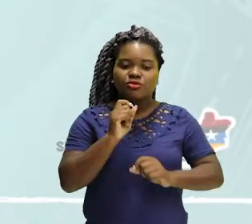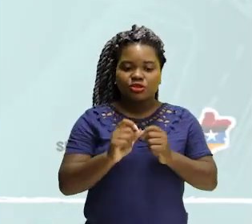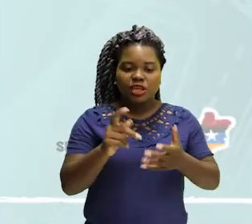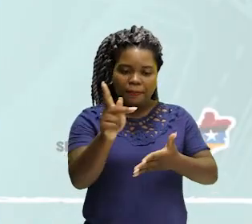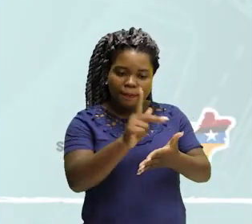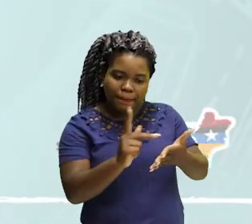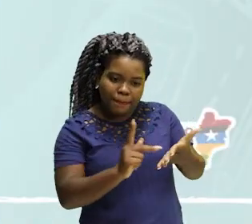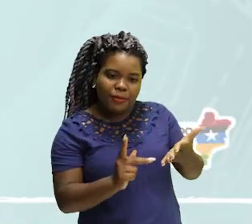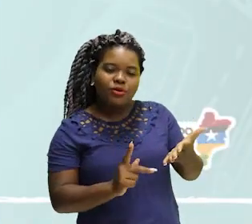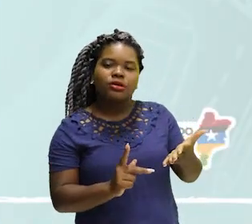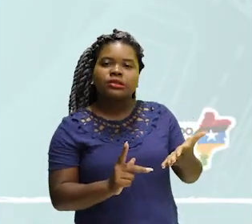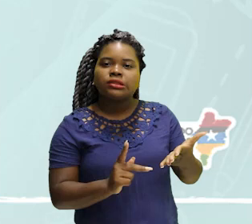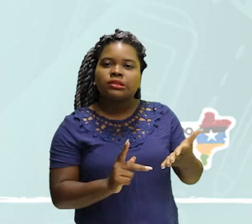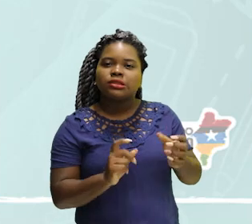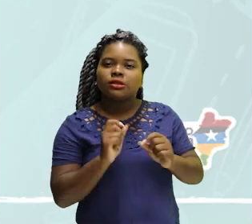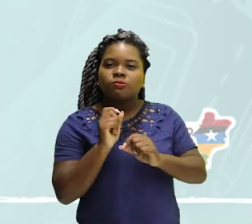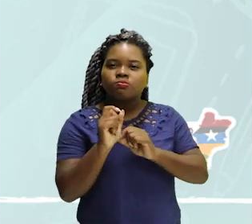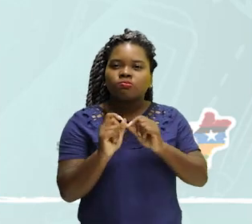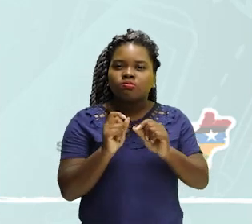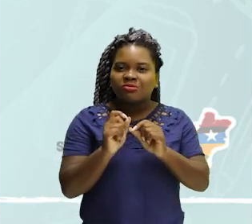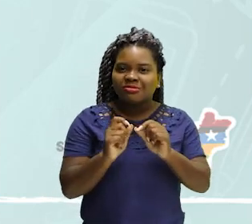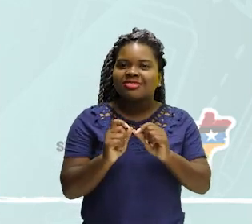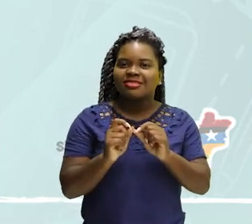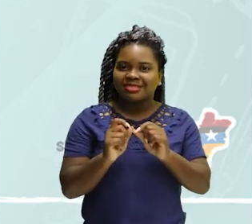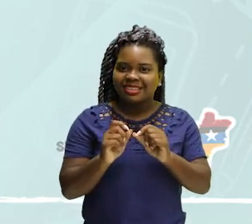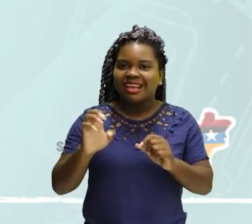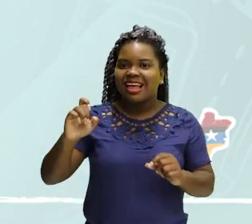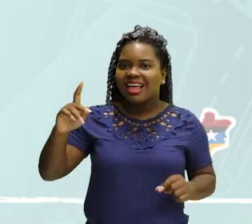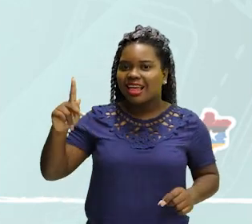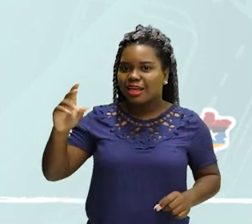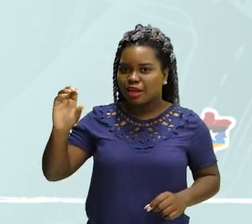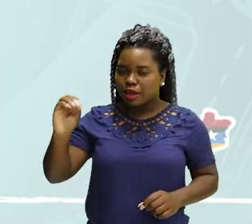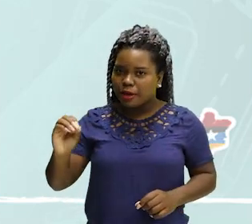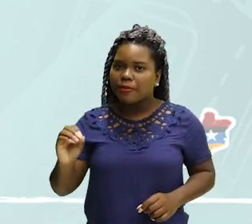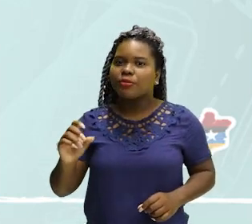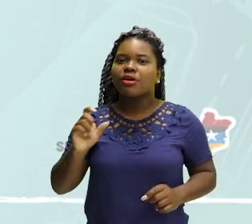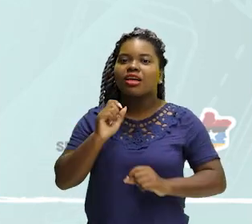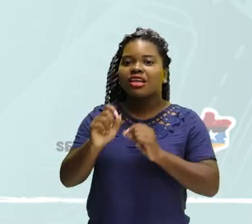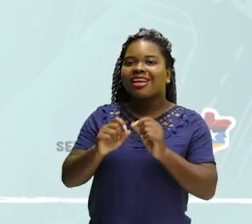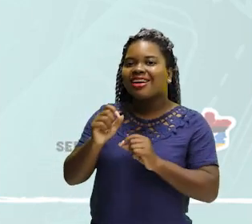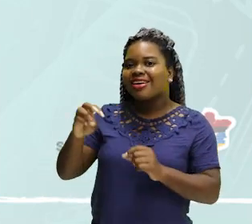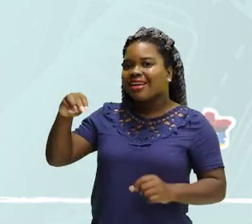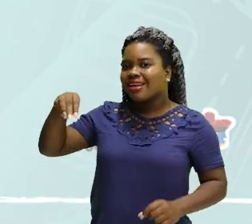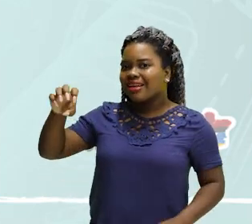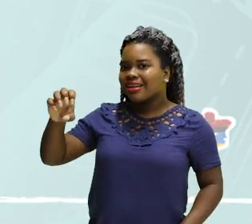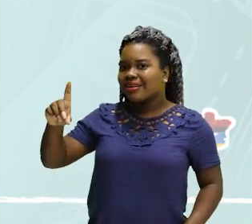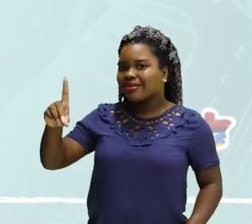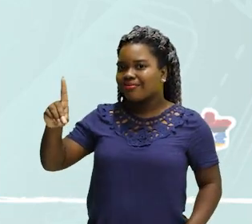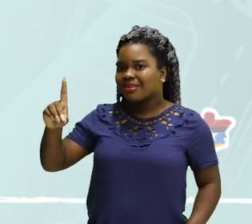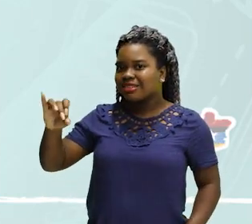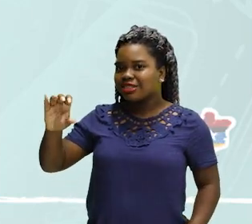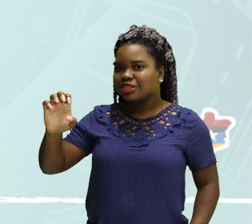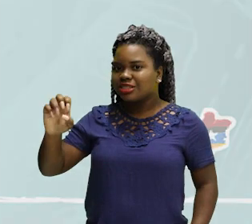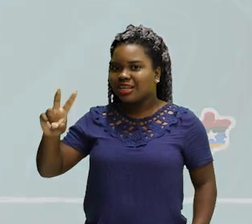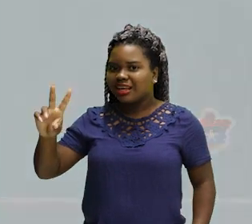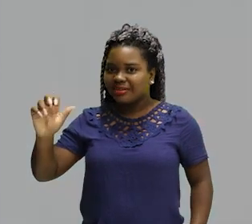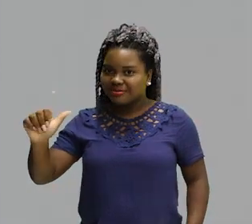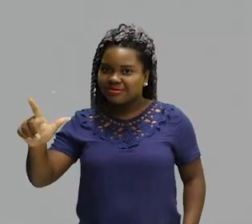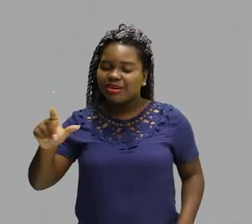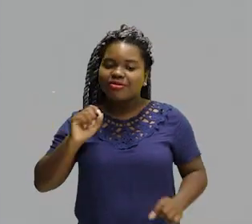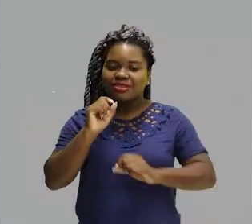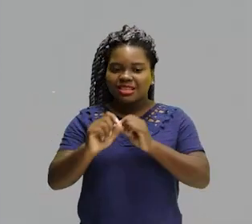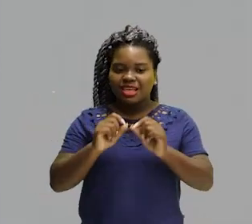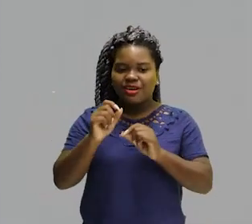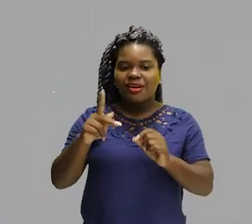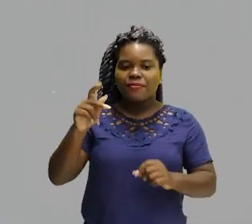da poesia mais da época, tá? Dessa segunda época medieval, a produção literária, que é a poesia palaciana,